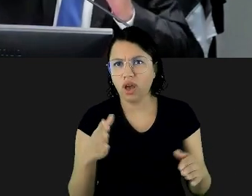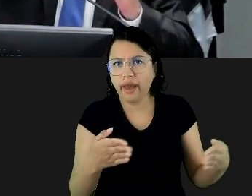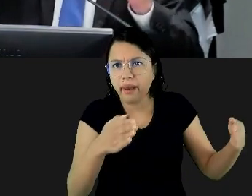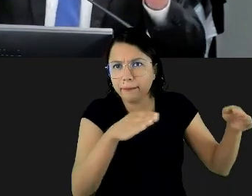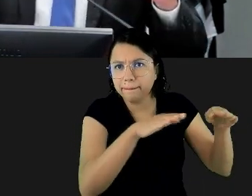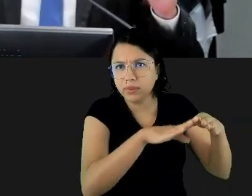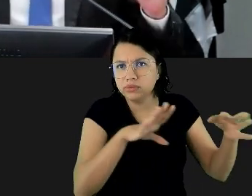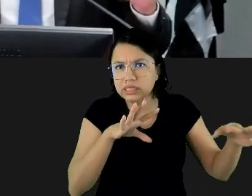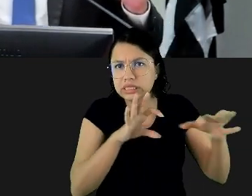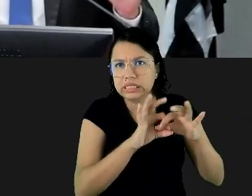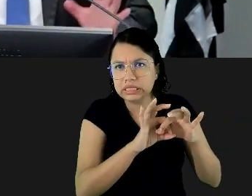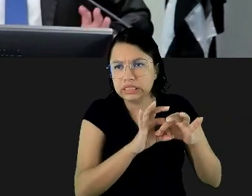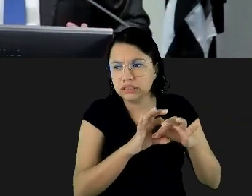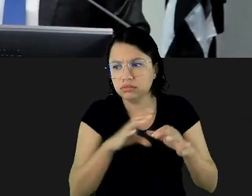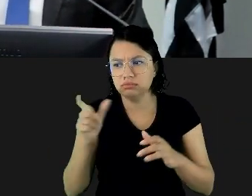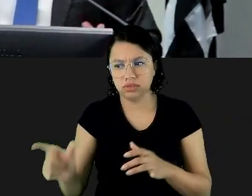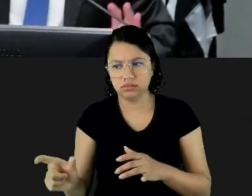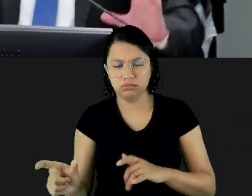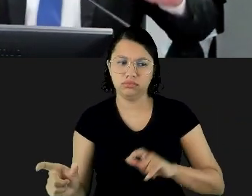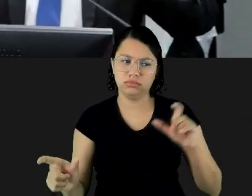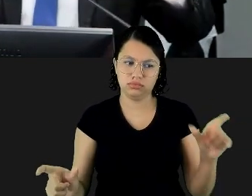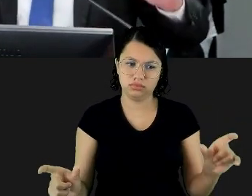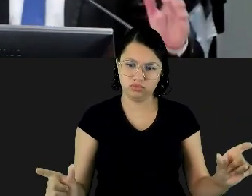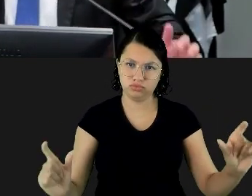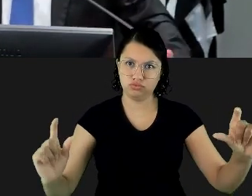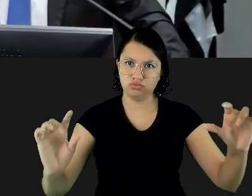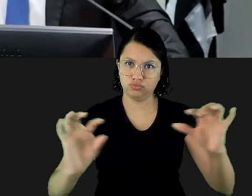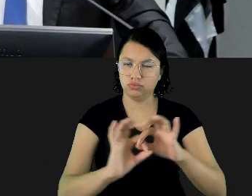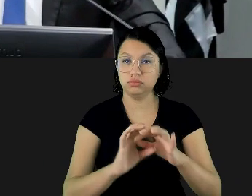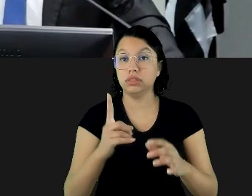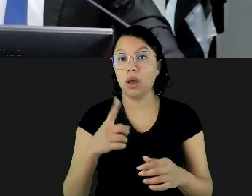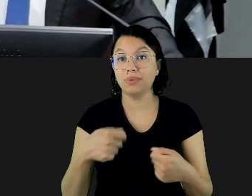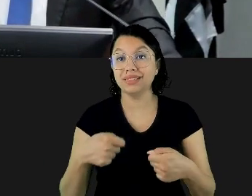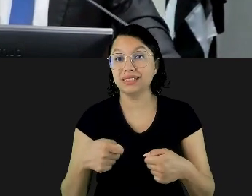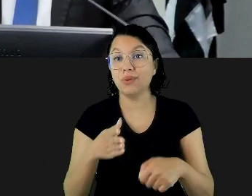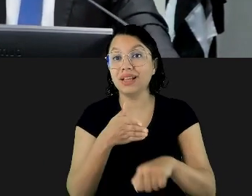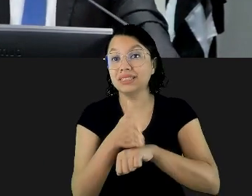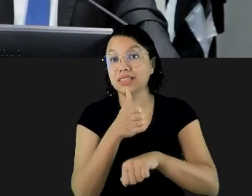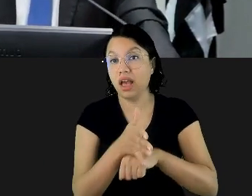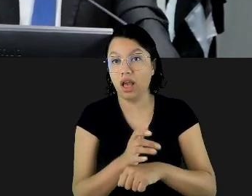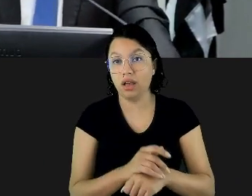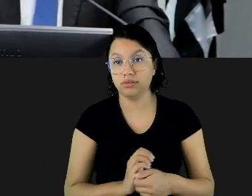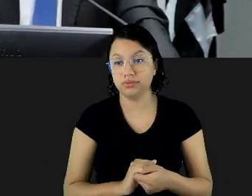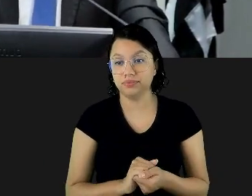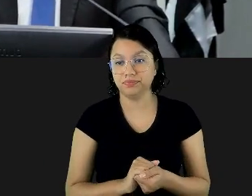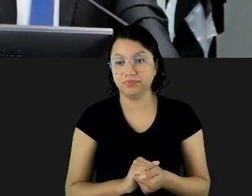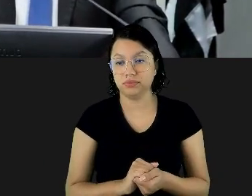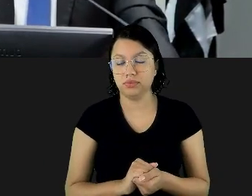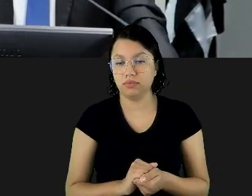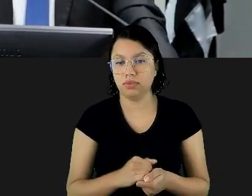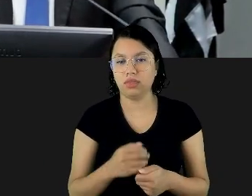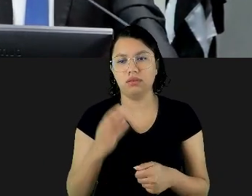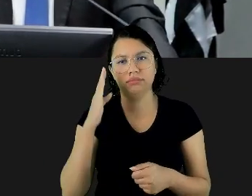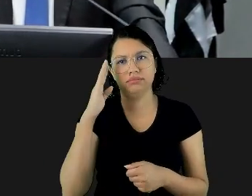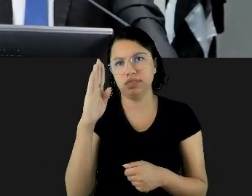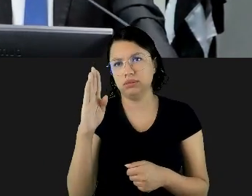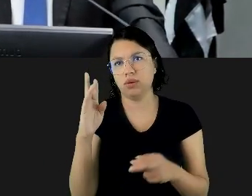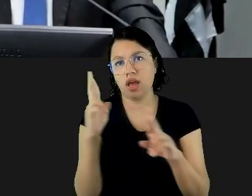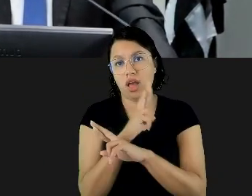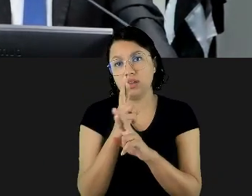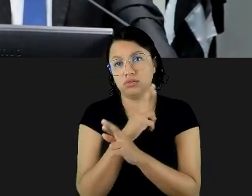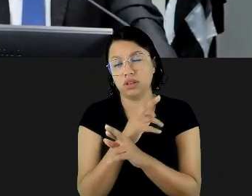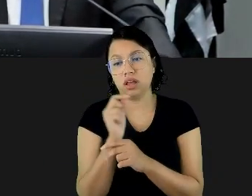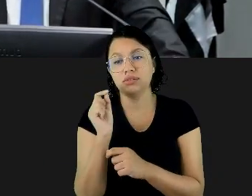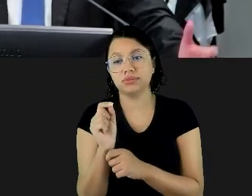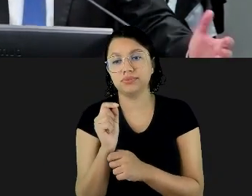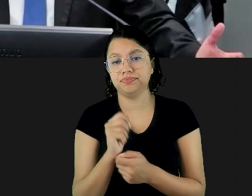um lugar para o outro, tem que ter os acessos dessa ponte. Ainda mais em função de